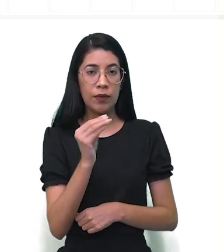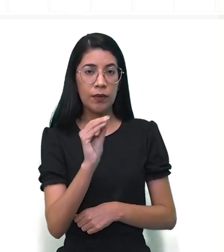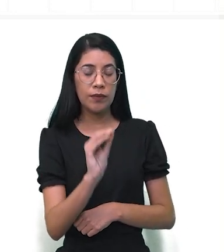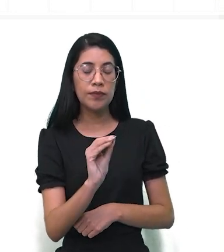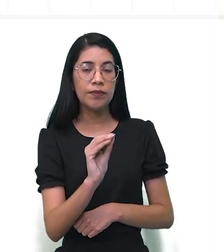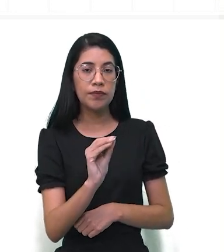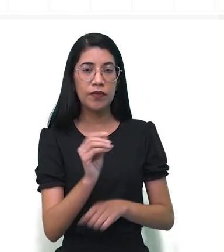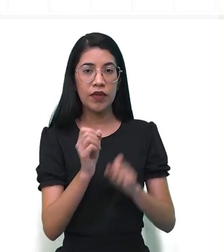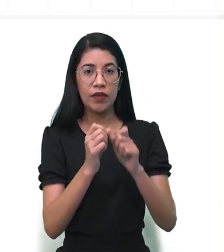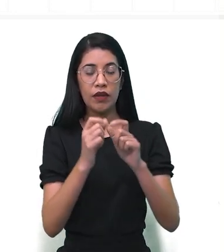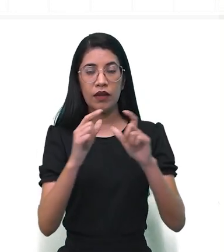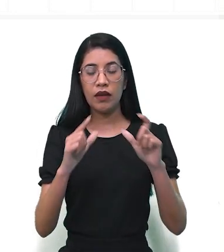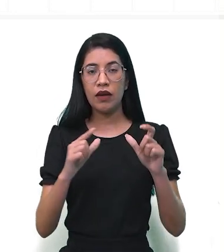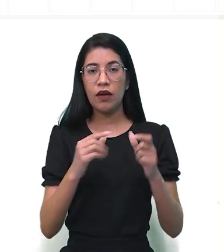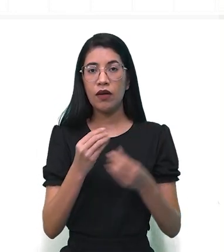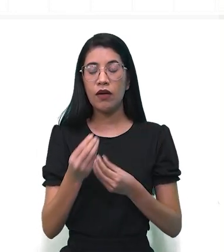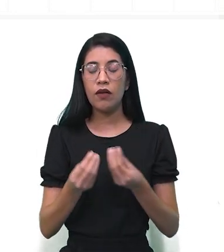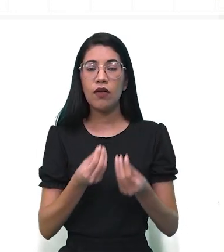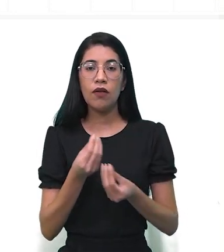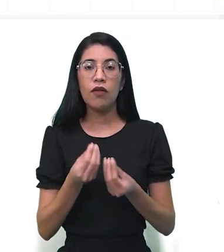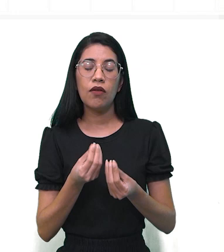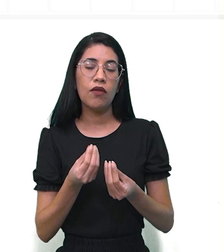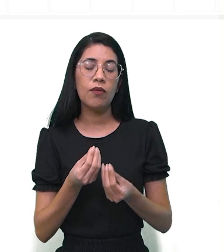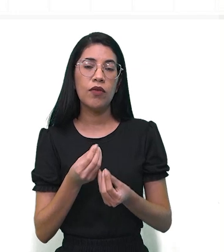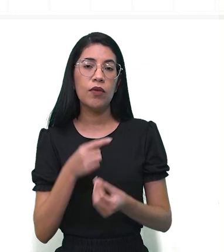aqui, tá? Eu não vou ter